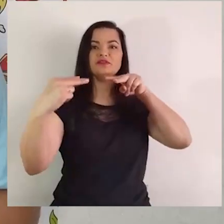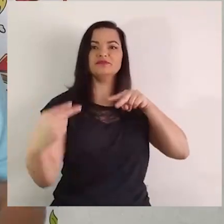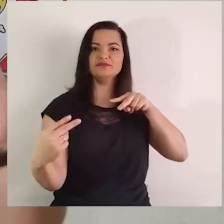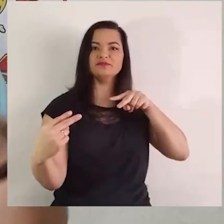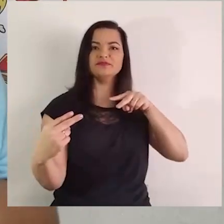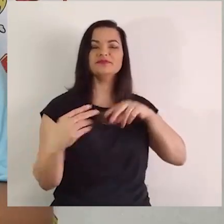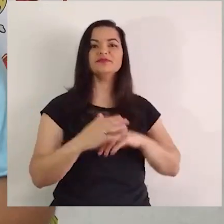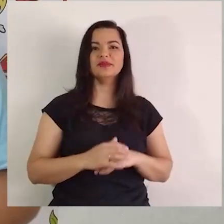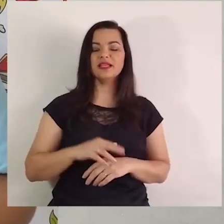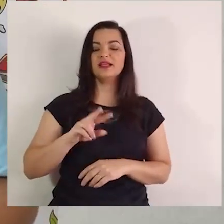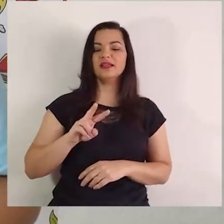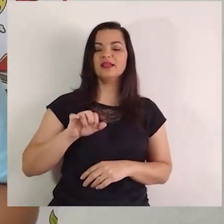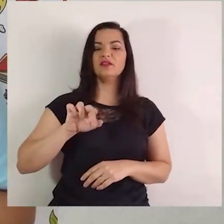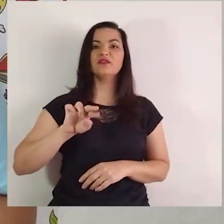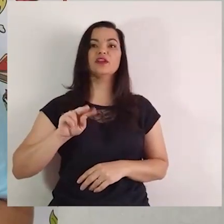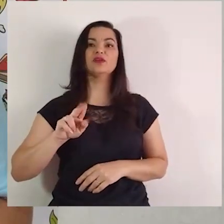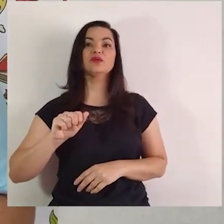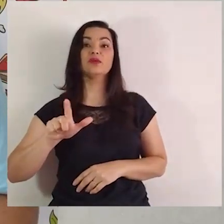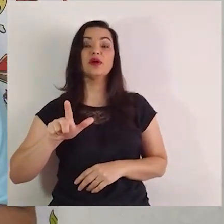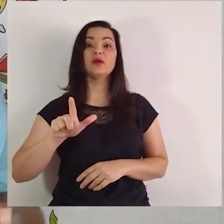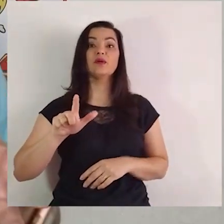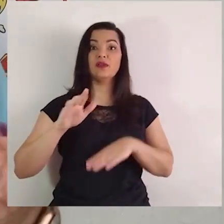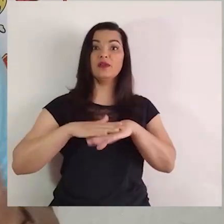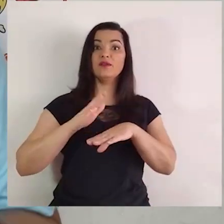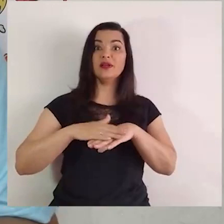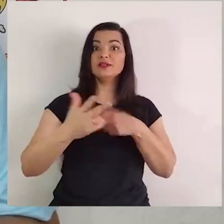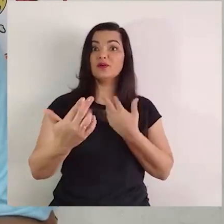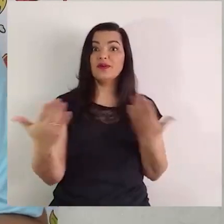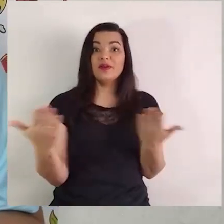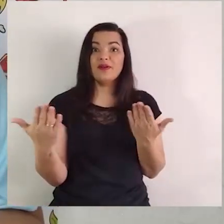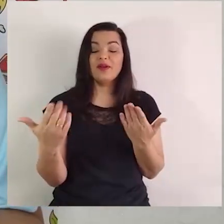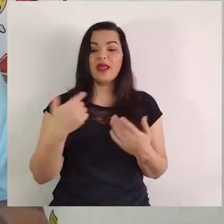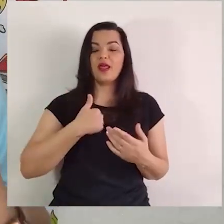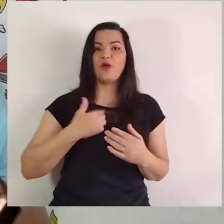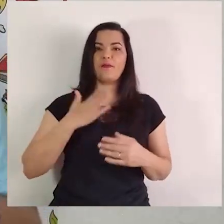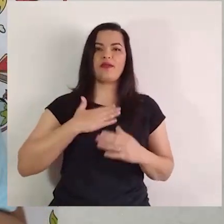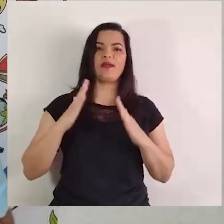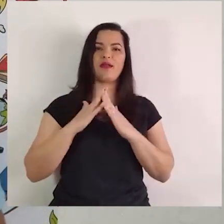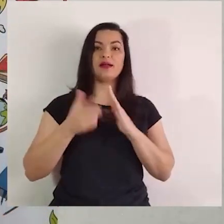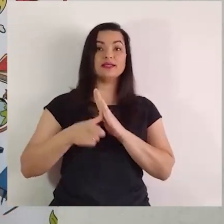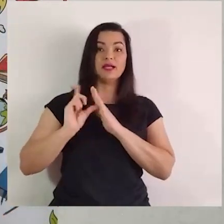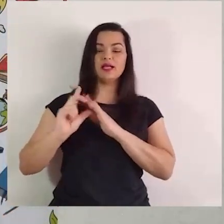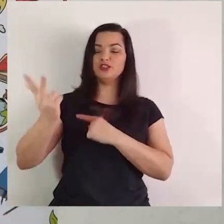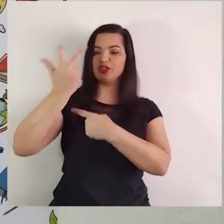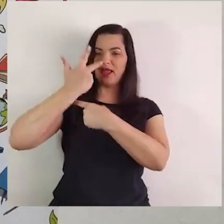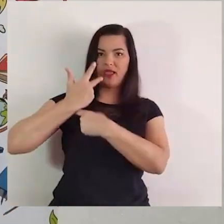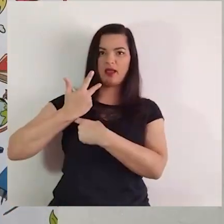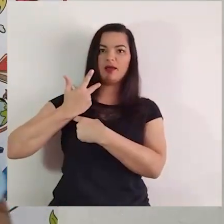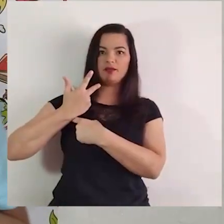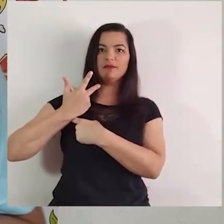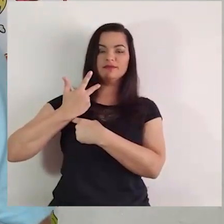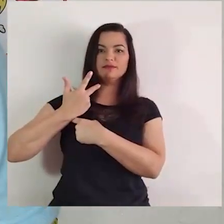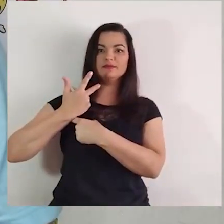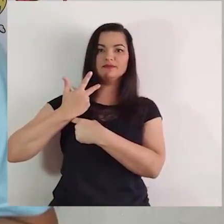conectando aqui nesse exato momento. A Pro gravou o vídeo na minha casa. Esse